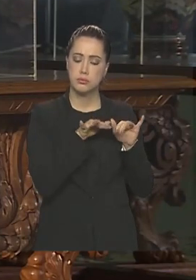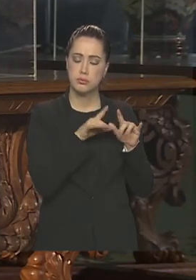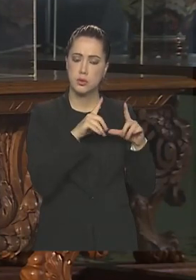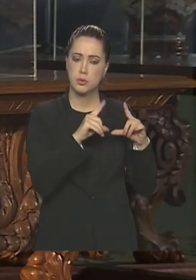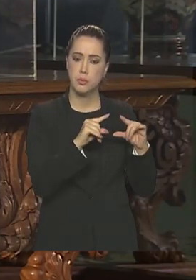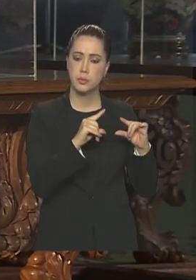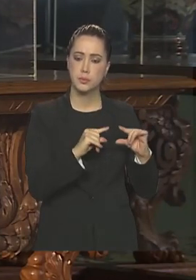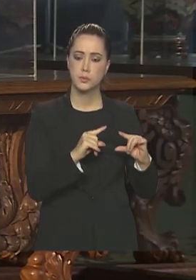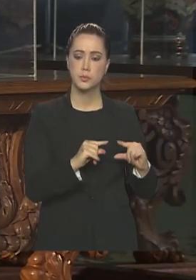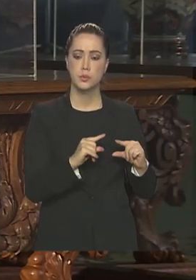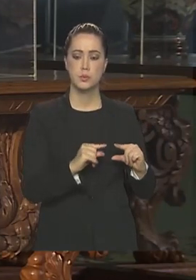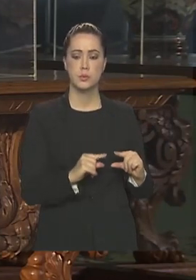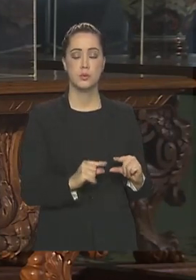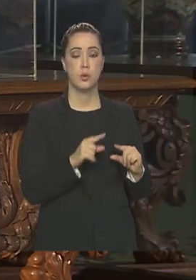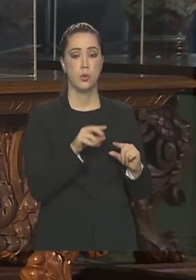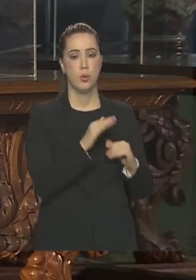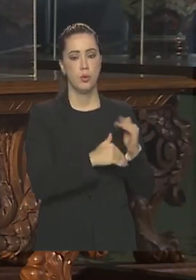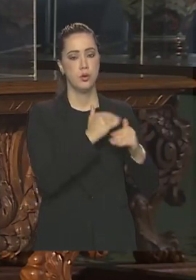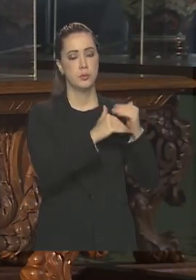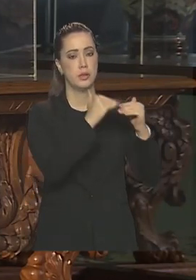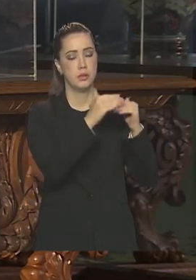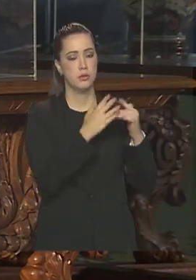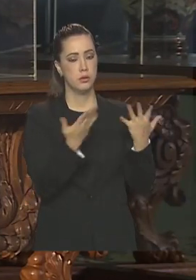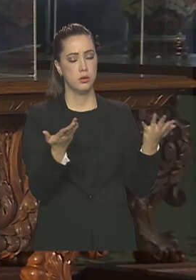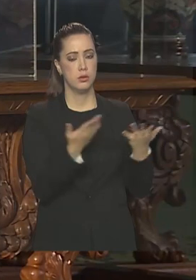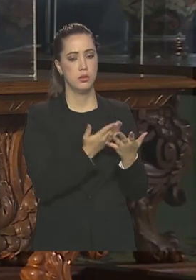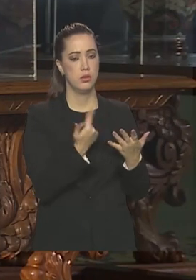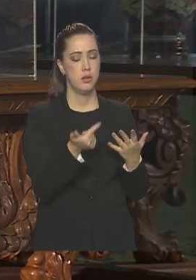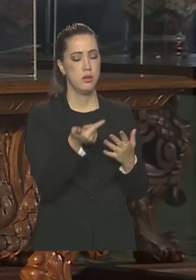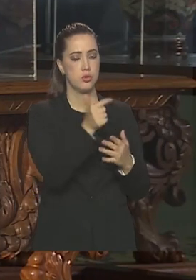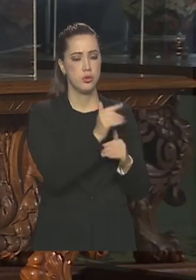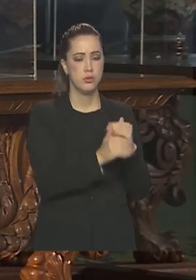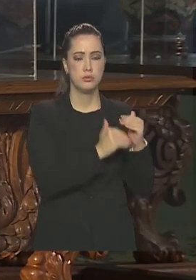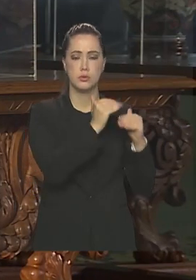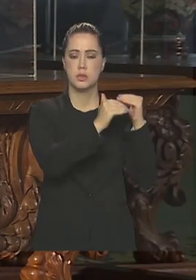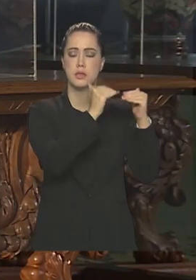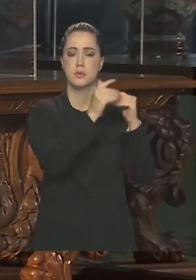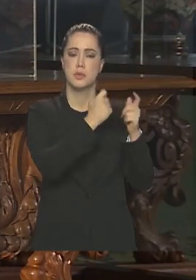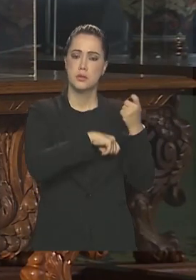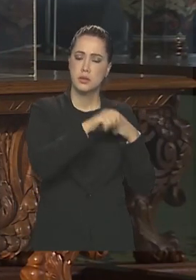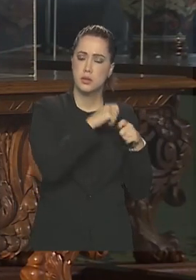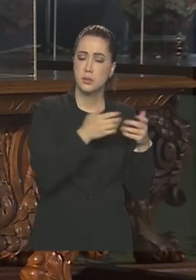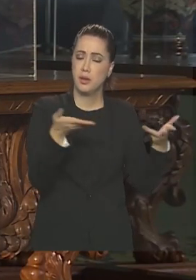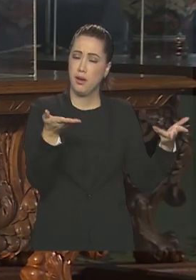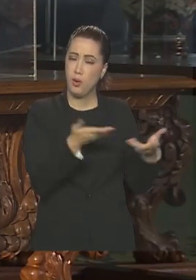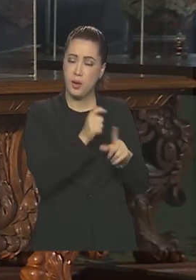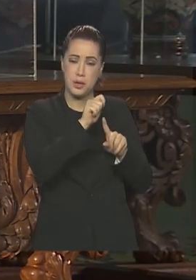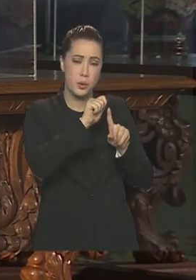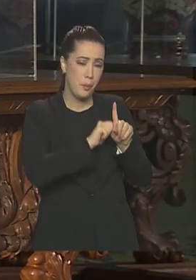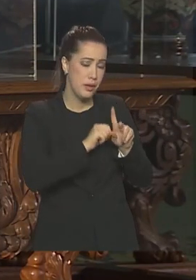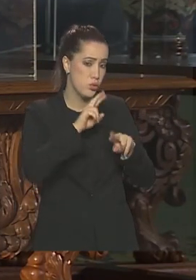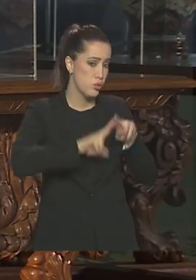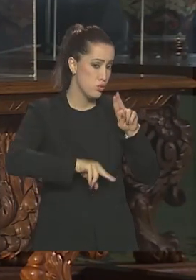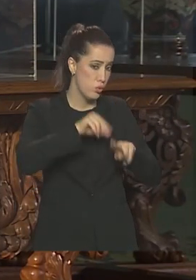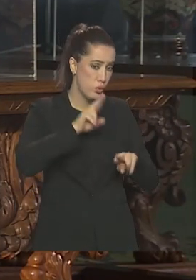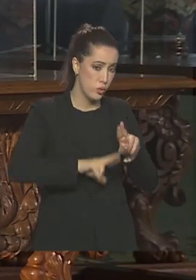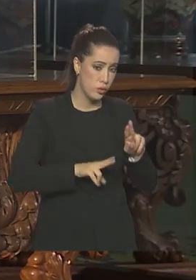essa redução com o aumento do consumo e a retomada de algumas atividades da economia. E agora, no mês de junho,